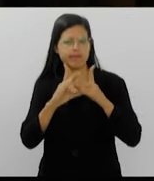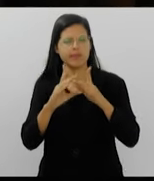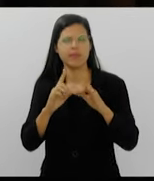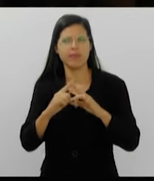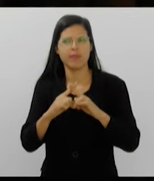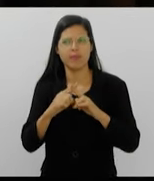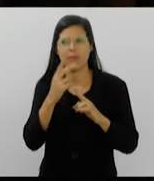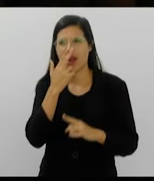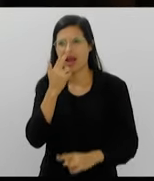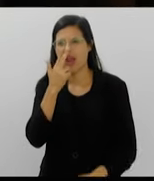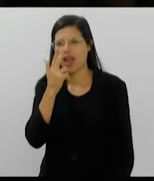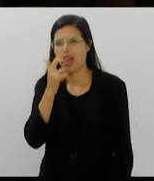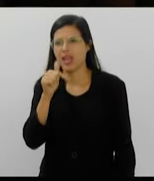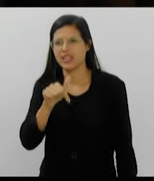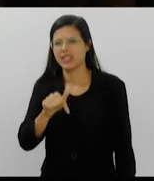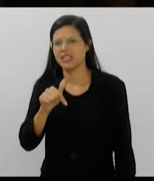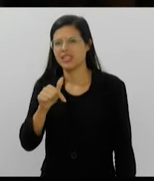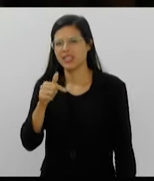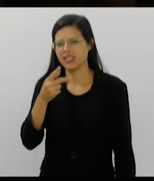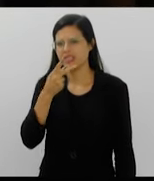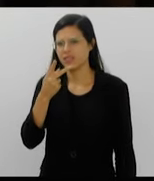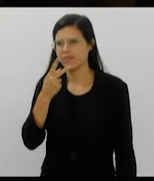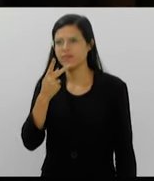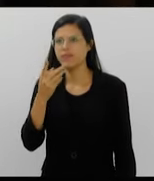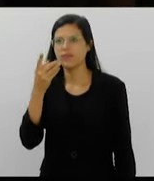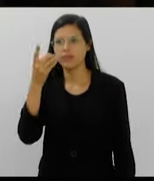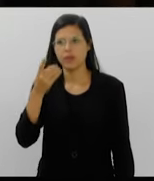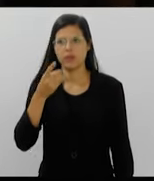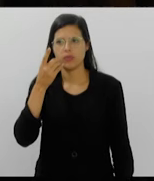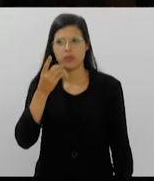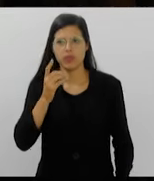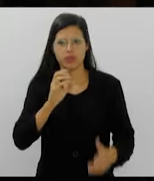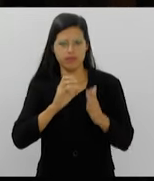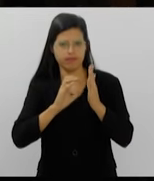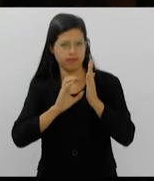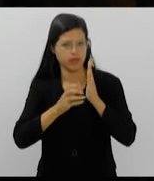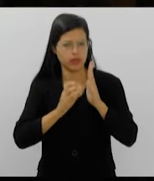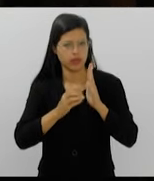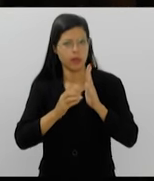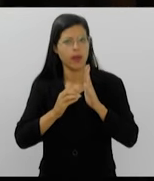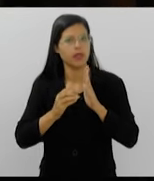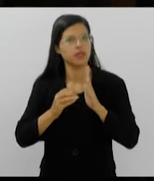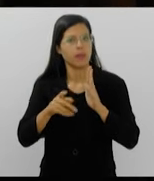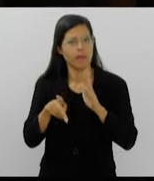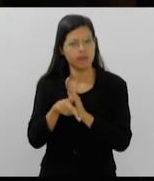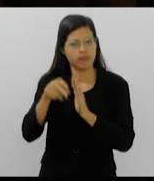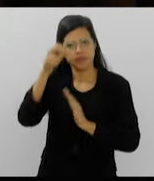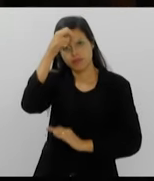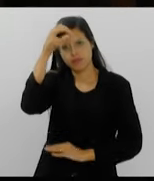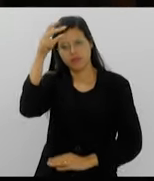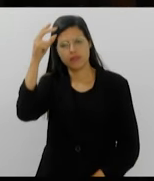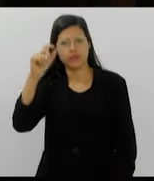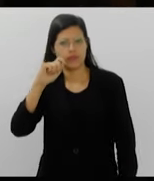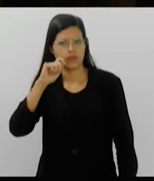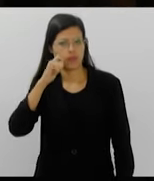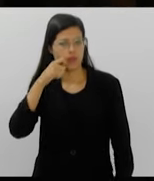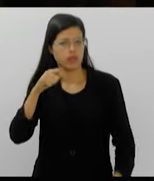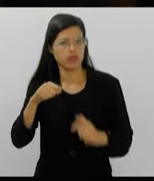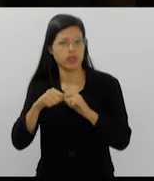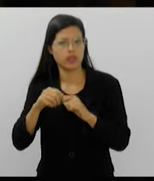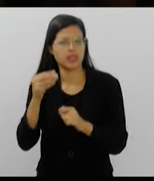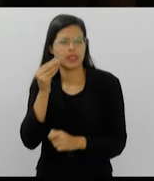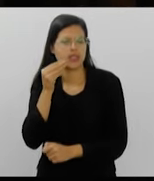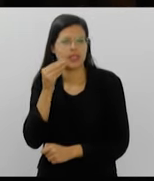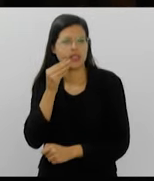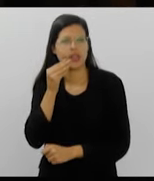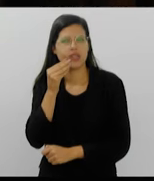narrativa, sobretudo que os deputados da base do prefeito Eduardo Paes fazem, é de tentar criar uma